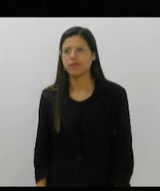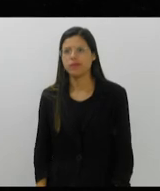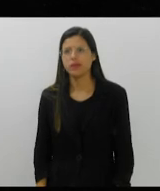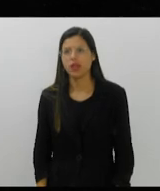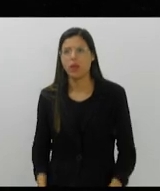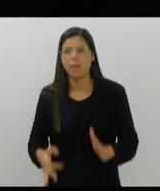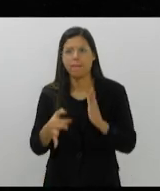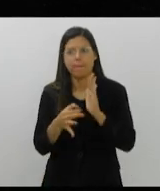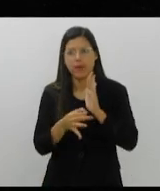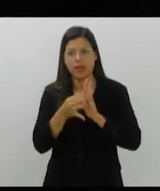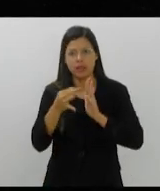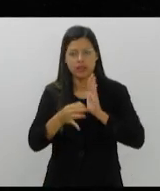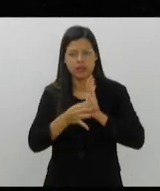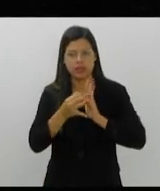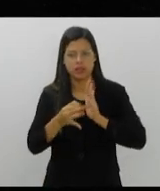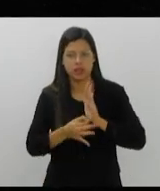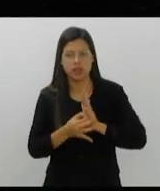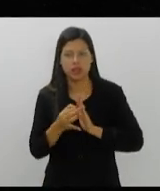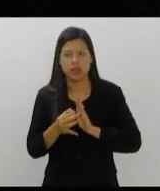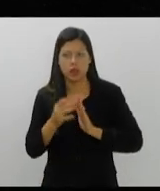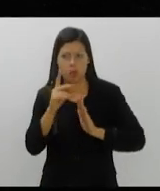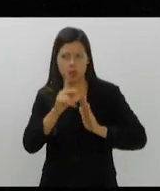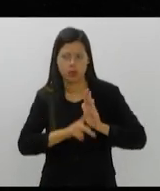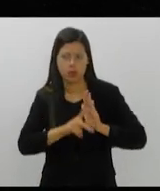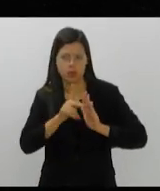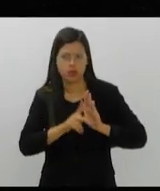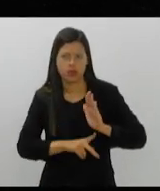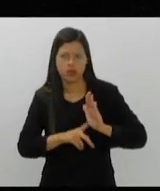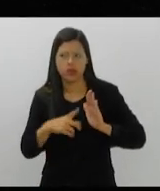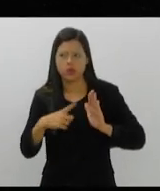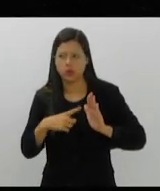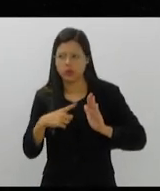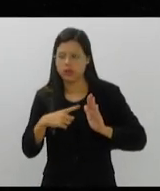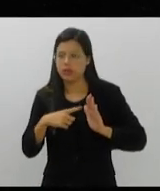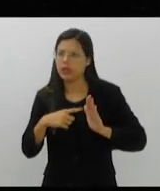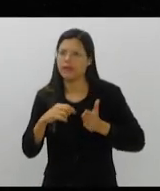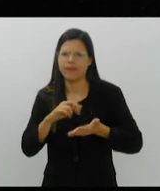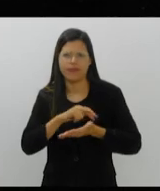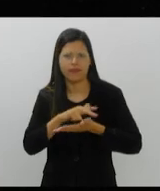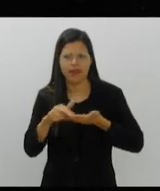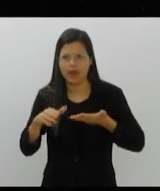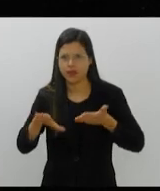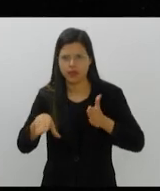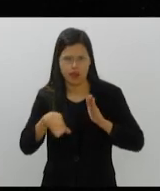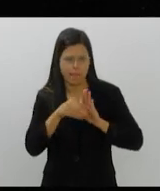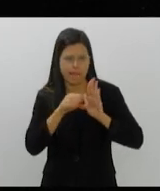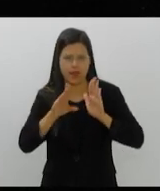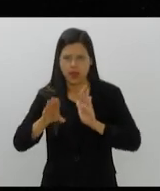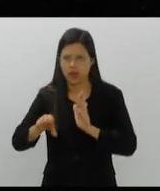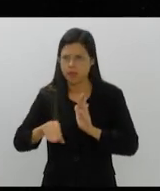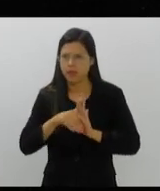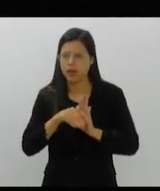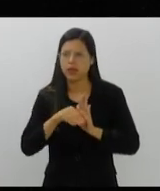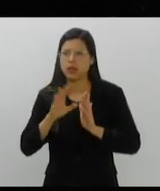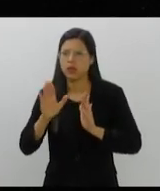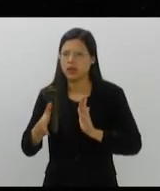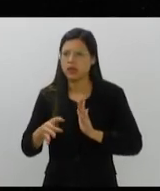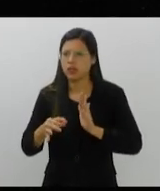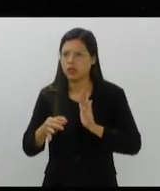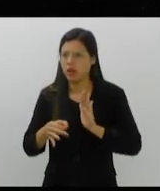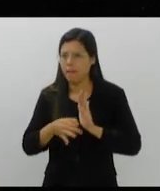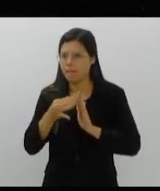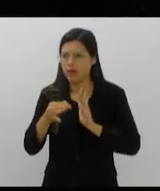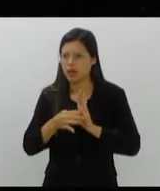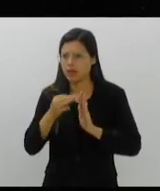Parecer, o projeto recebeu muitas emendas, já recebeu o parecer da